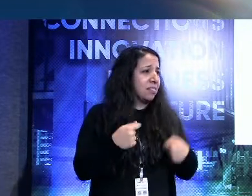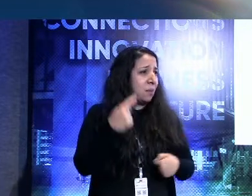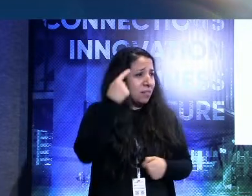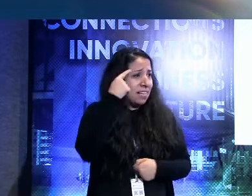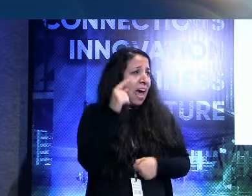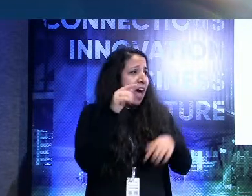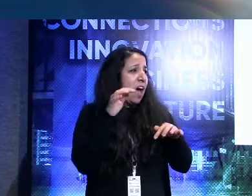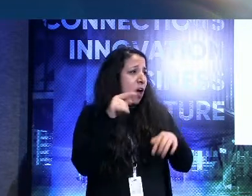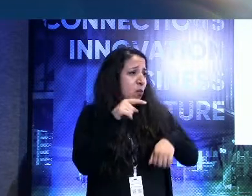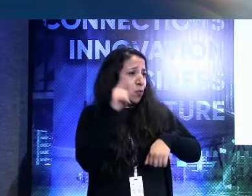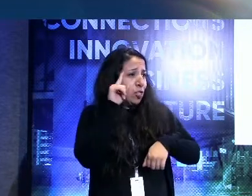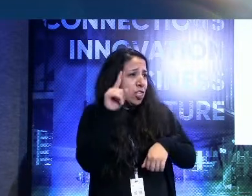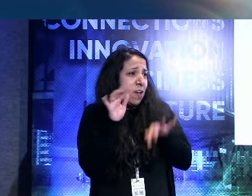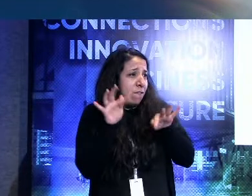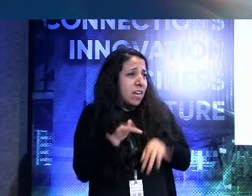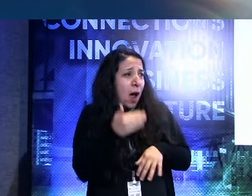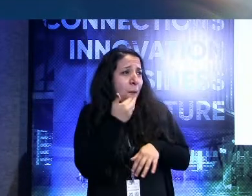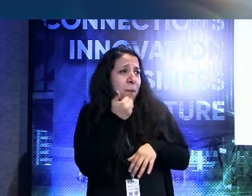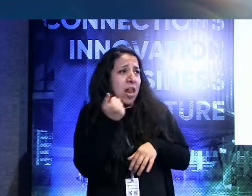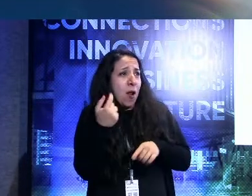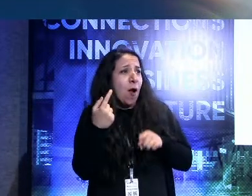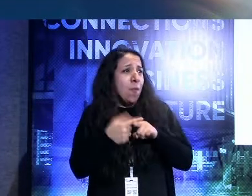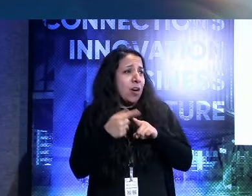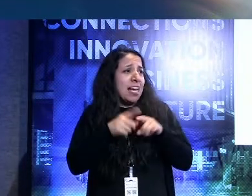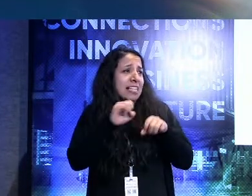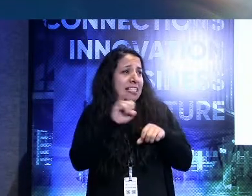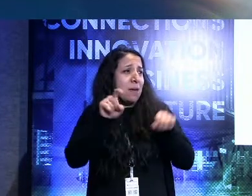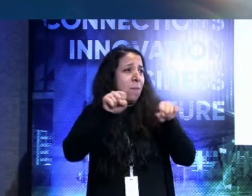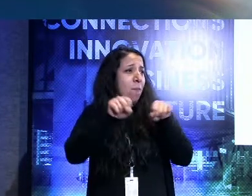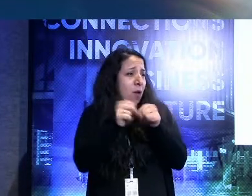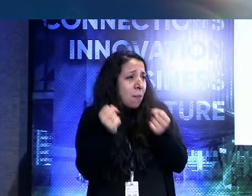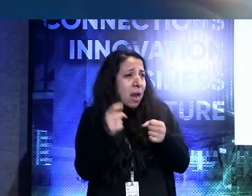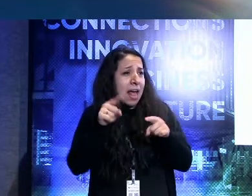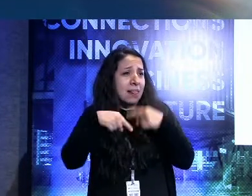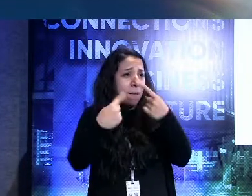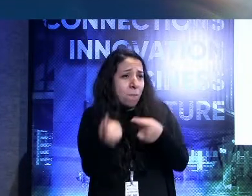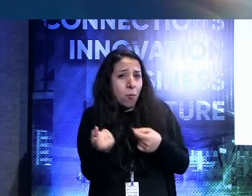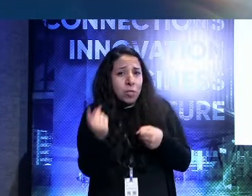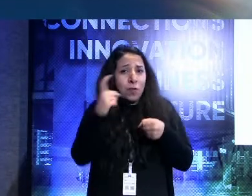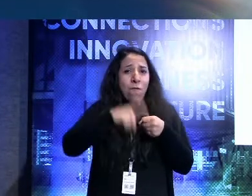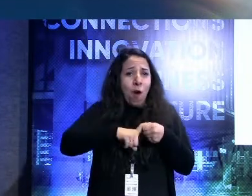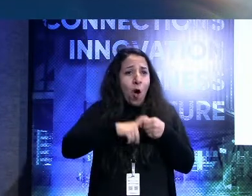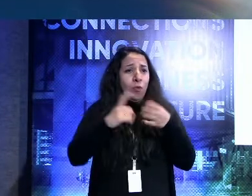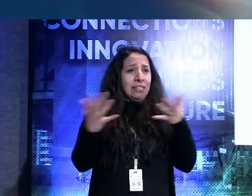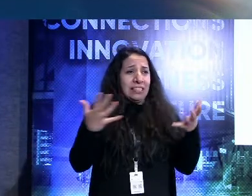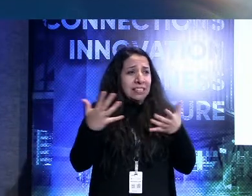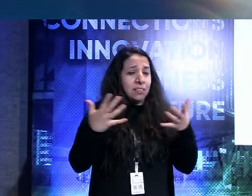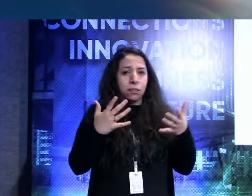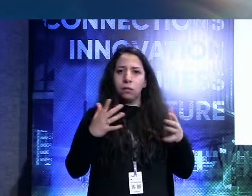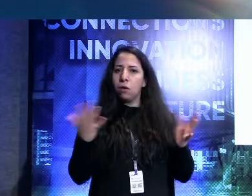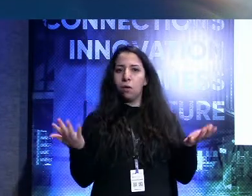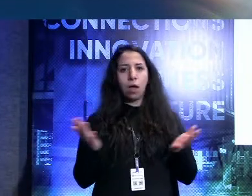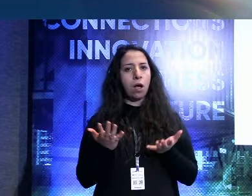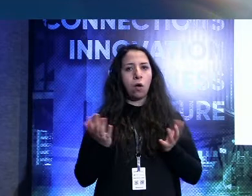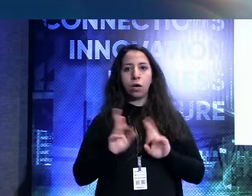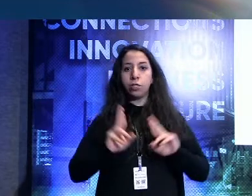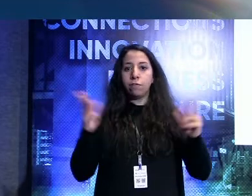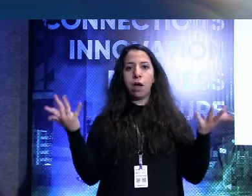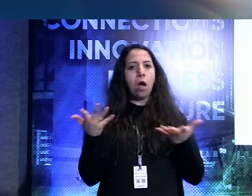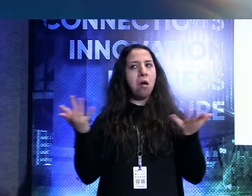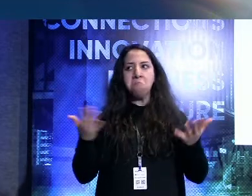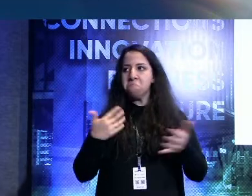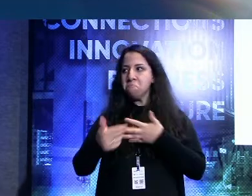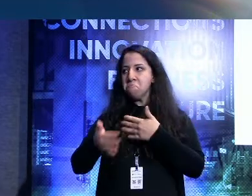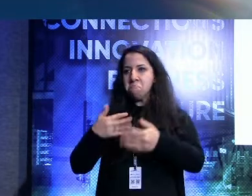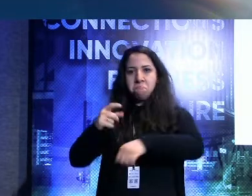der pau, a gente dá um rollback. Cara, não tem isso. Uma vez que você está trabalhando em cima de interfaces,